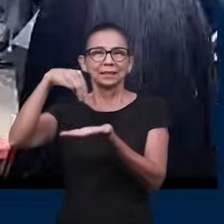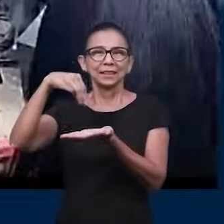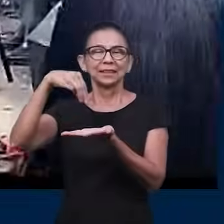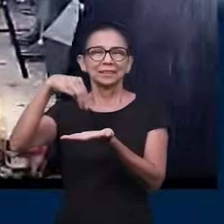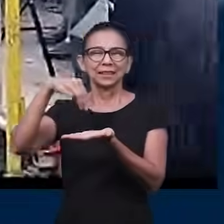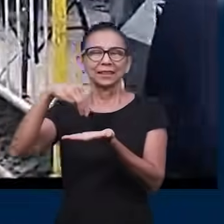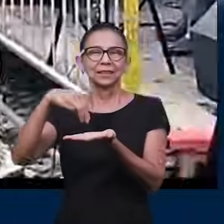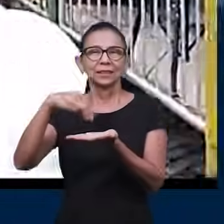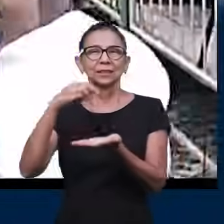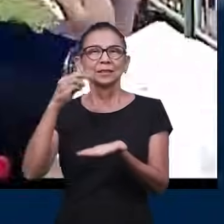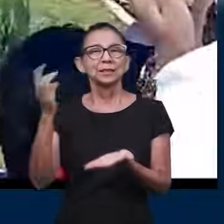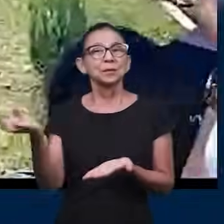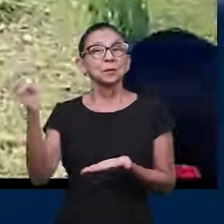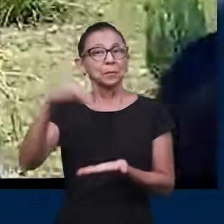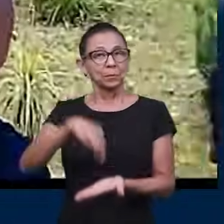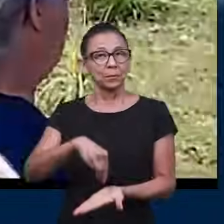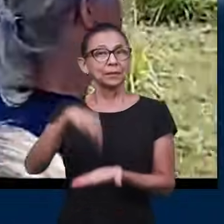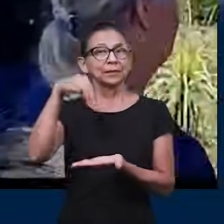Maranata!